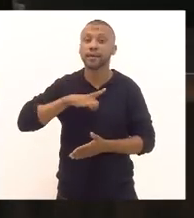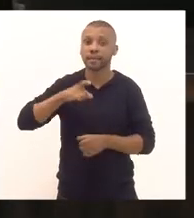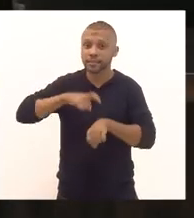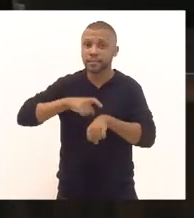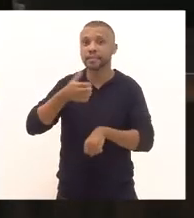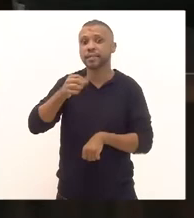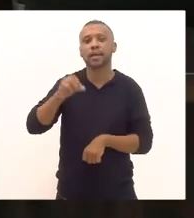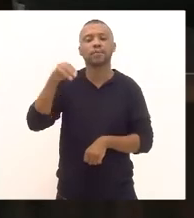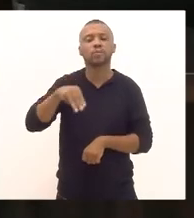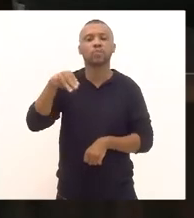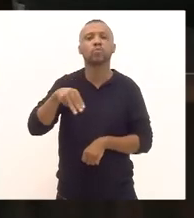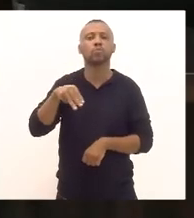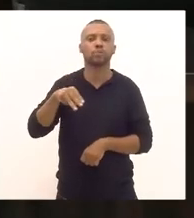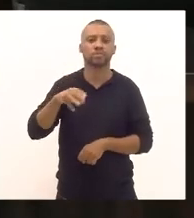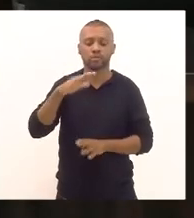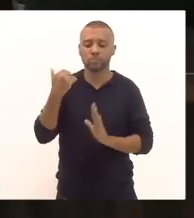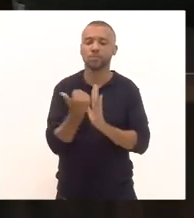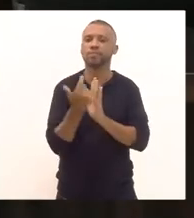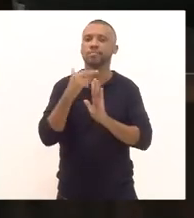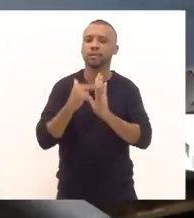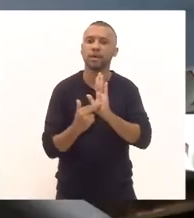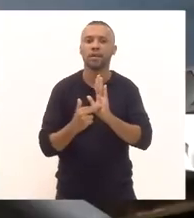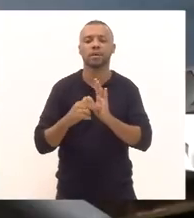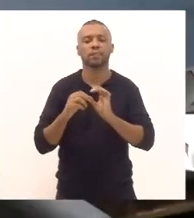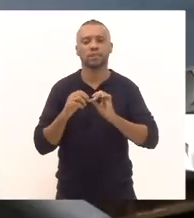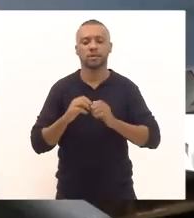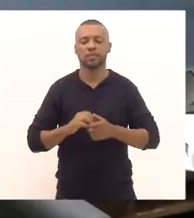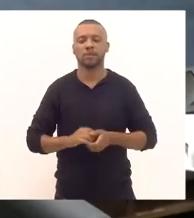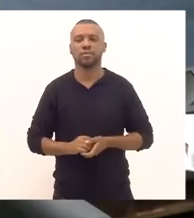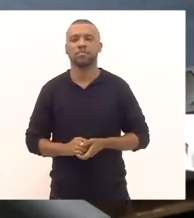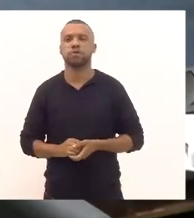excelência dispõe de dez minutos no tempo regimental